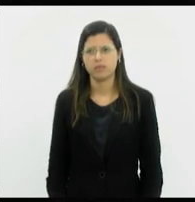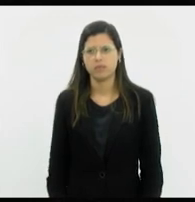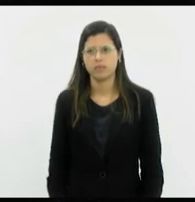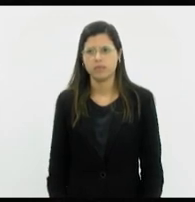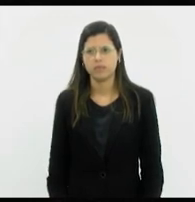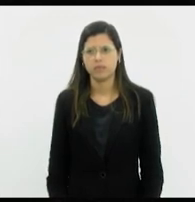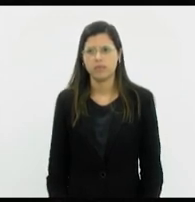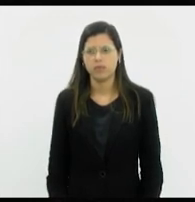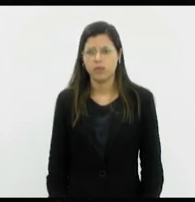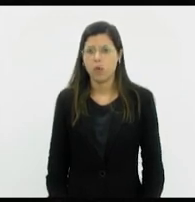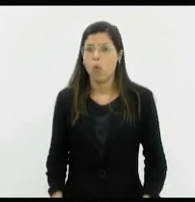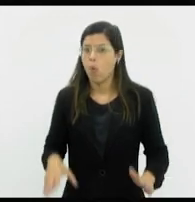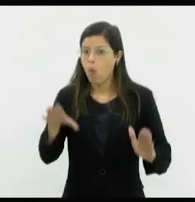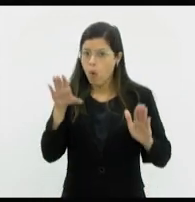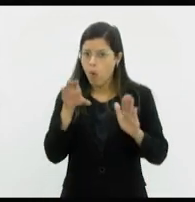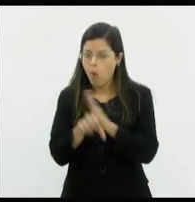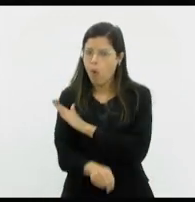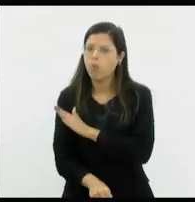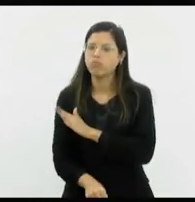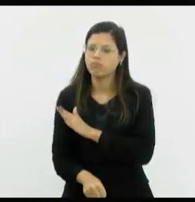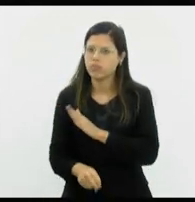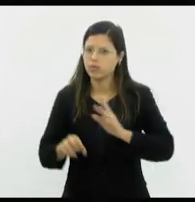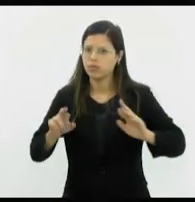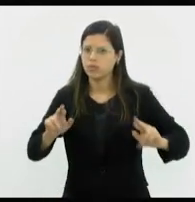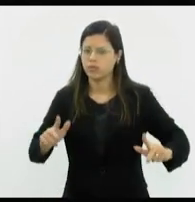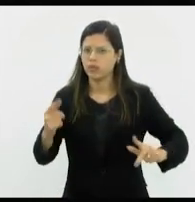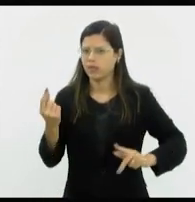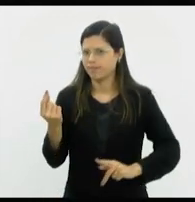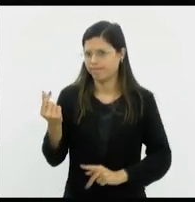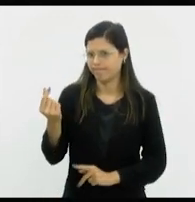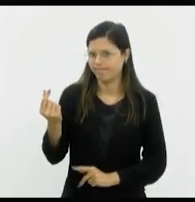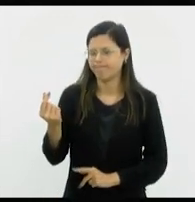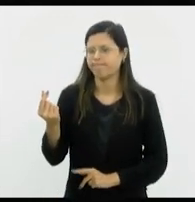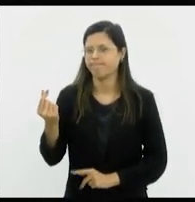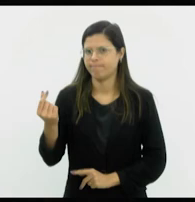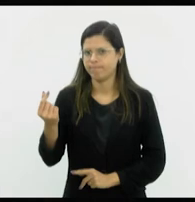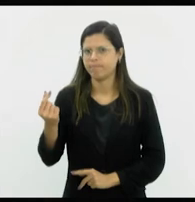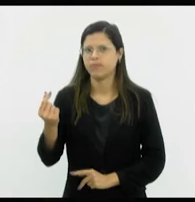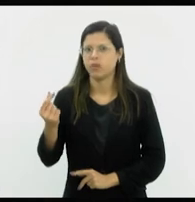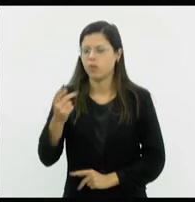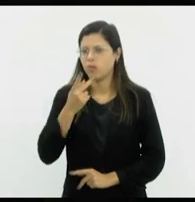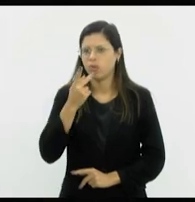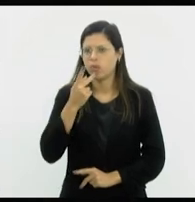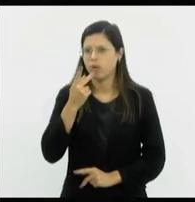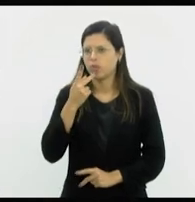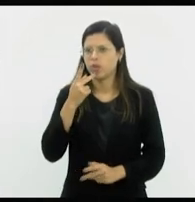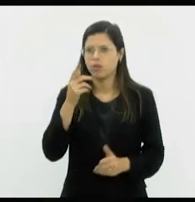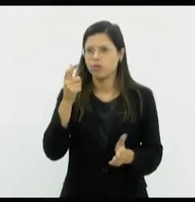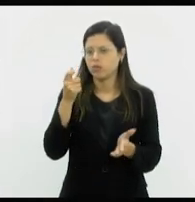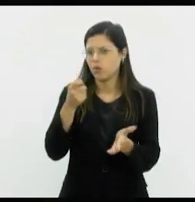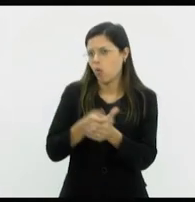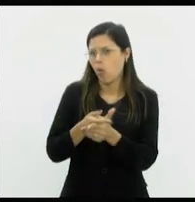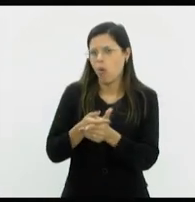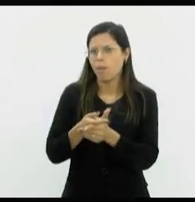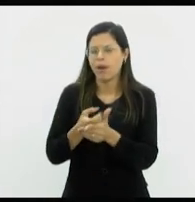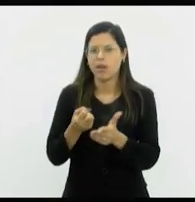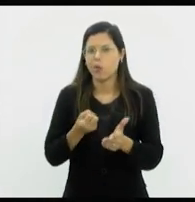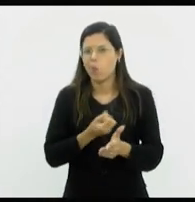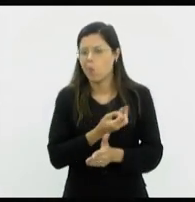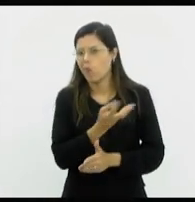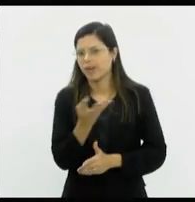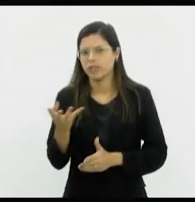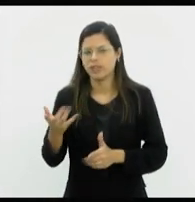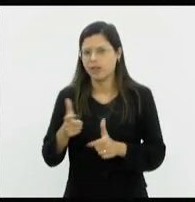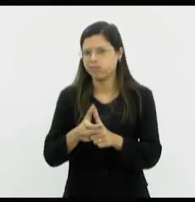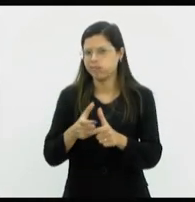Um rombo, só diferença de preço, porque eu estou falando, eu não estou falando quando se compra em grande quantidade. Porque